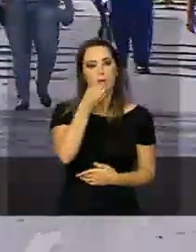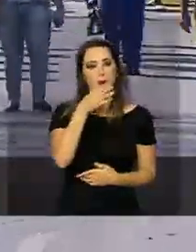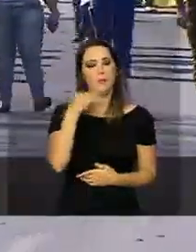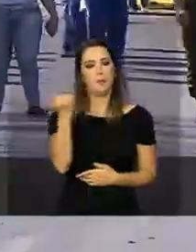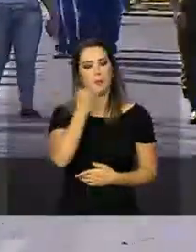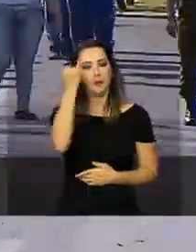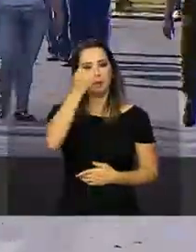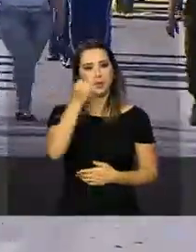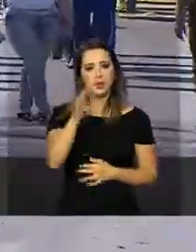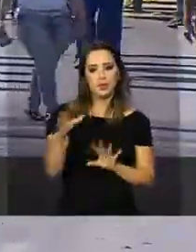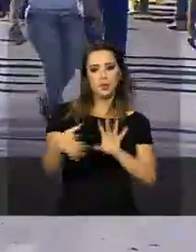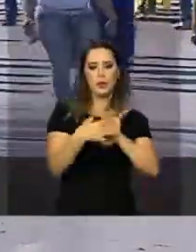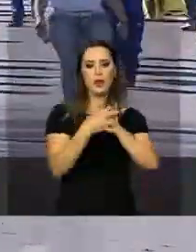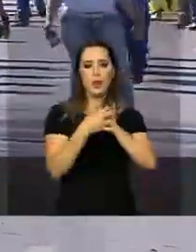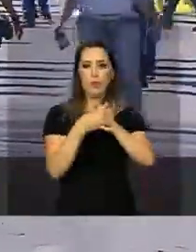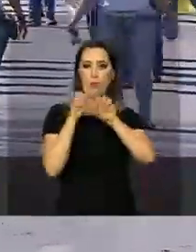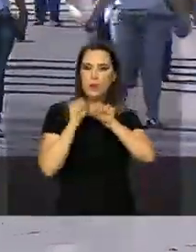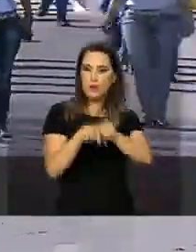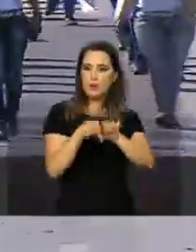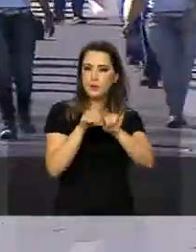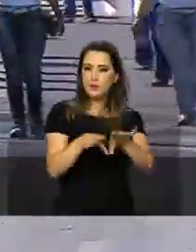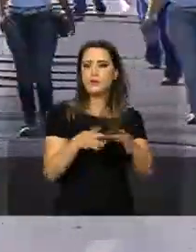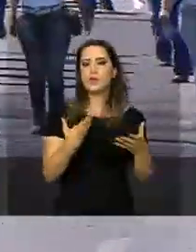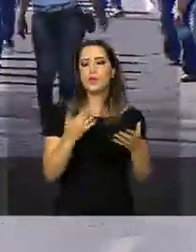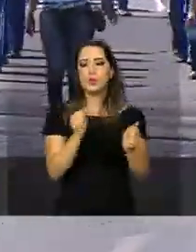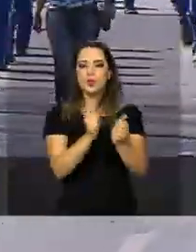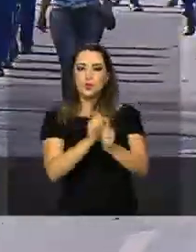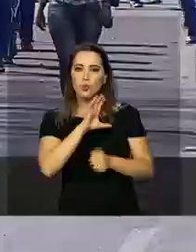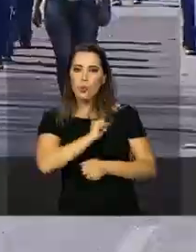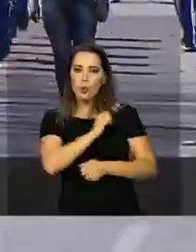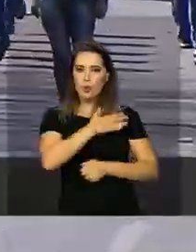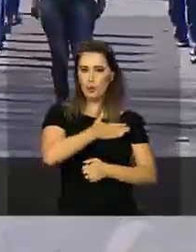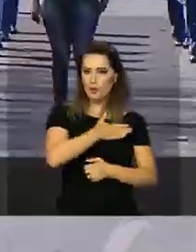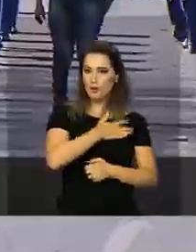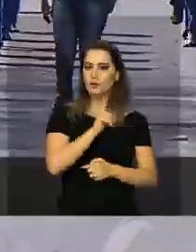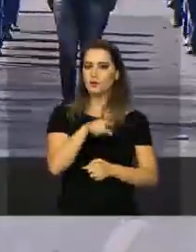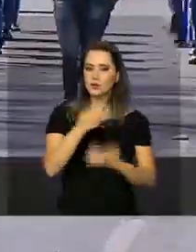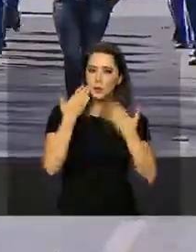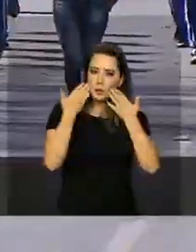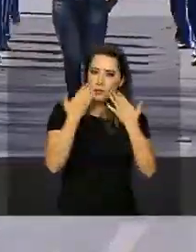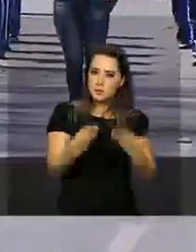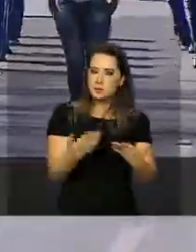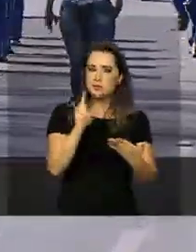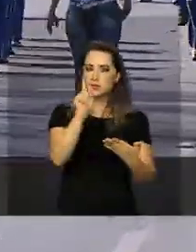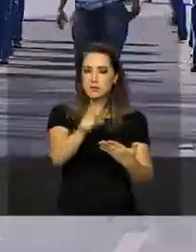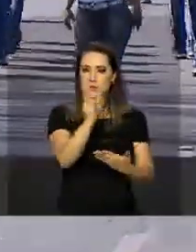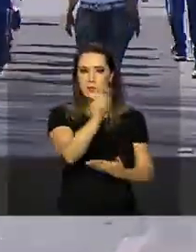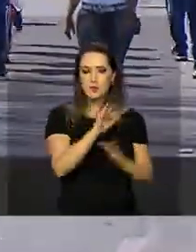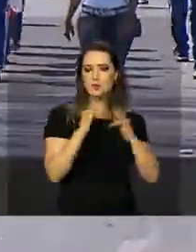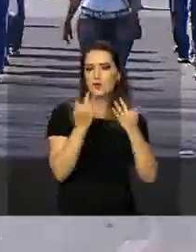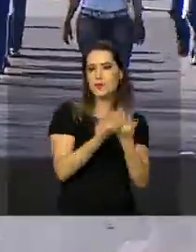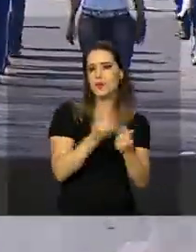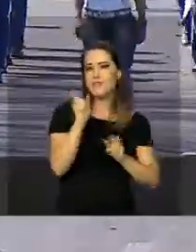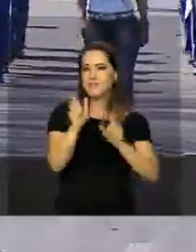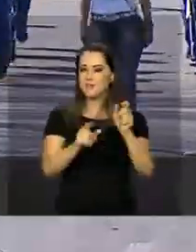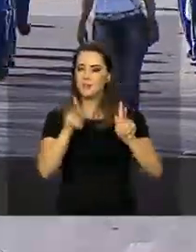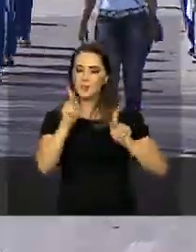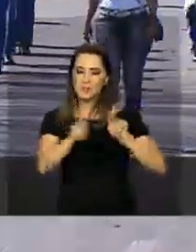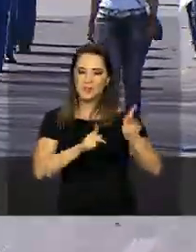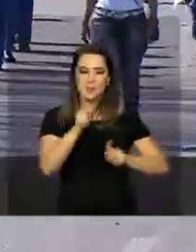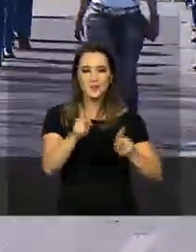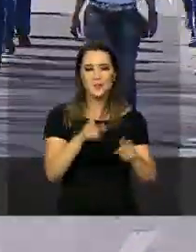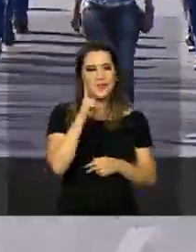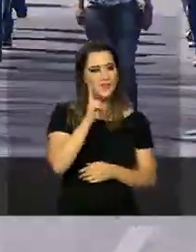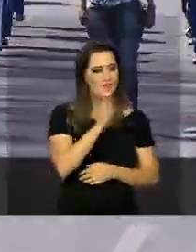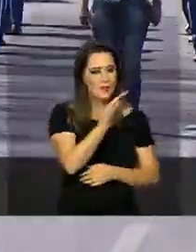a educação, traz o civismo, e eles apresentam isso aí para os seus familiares, para o público em geral, né? É